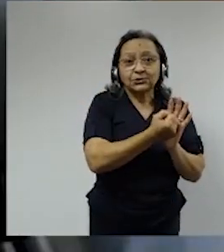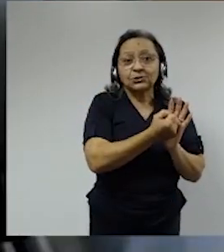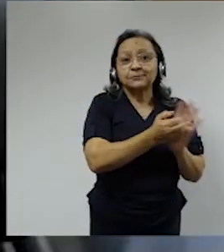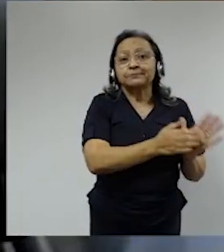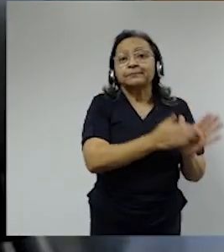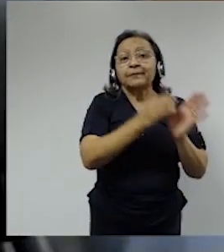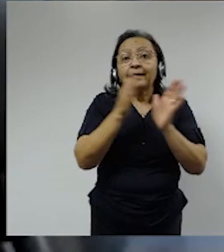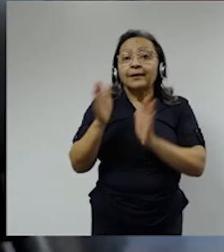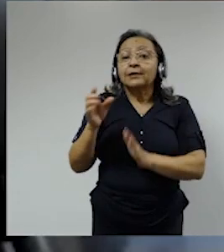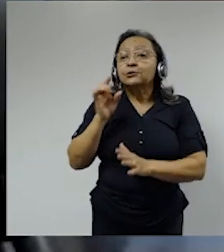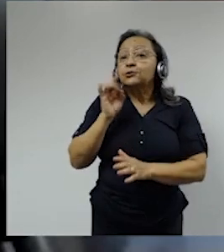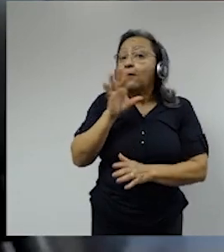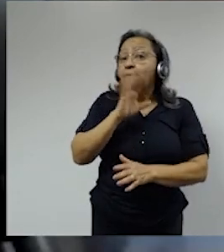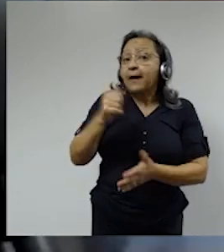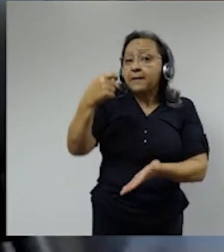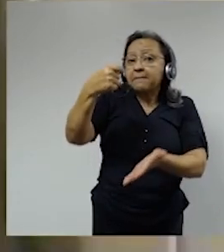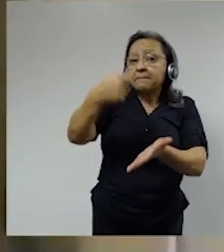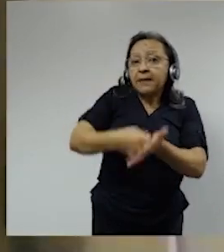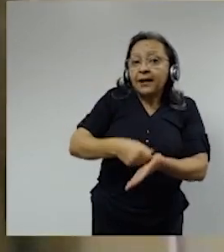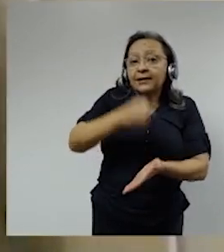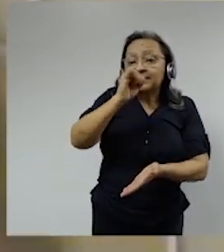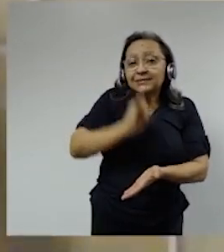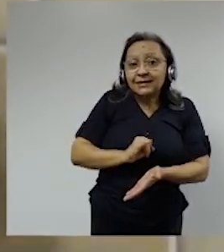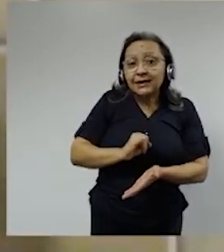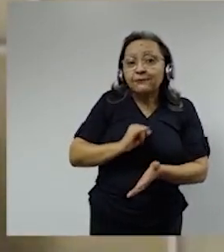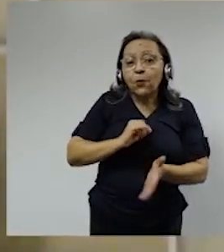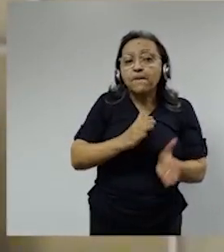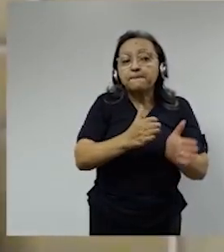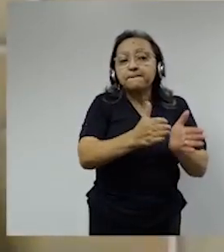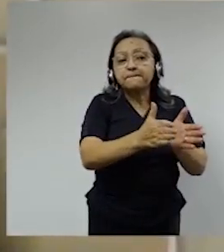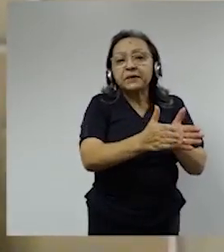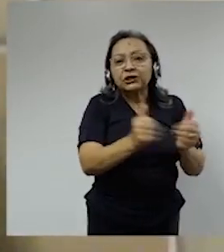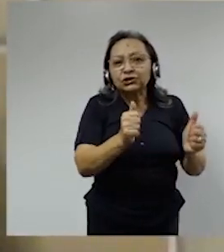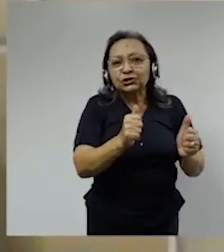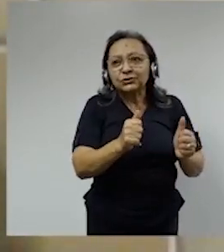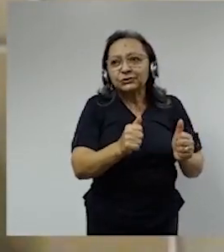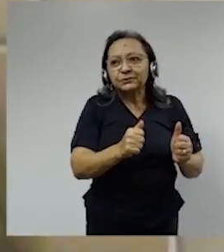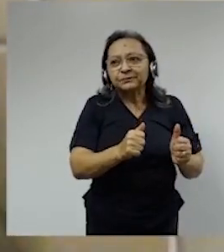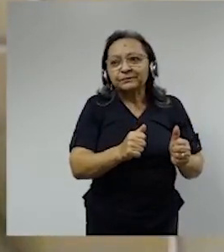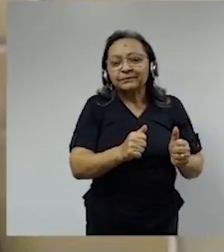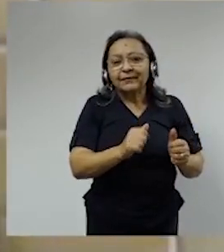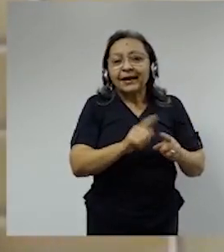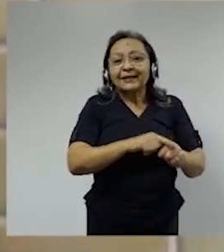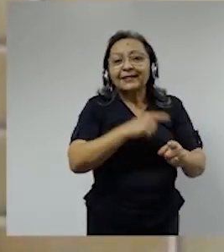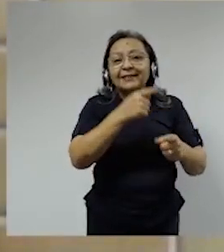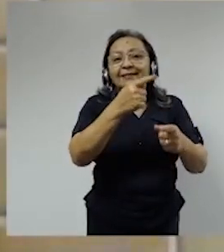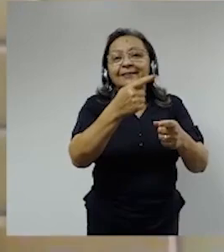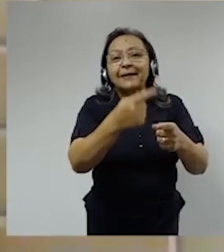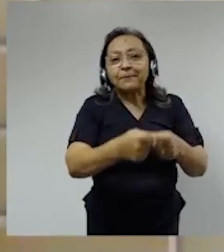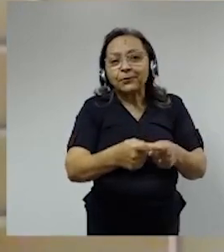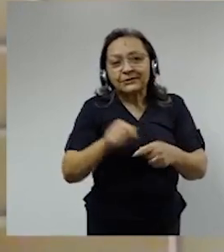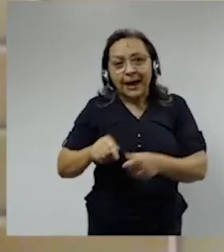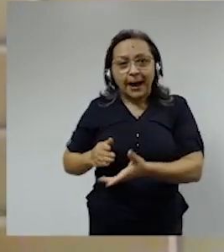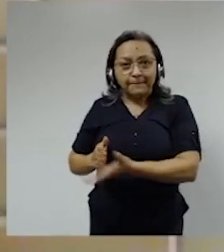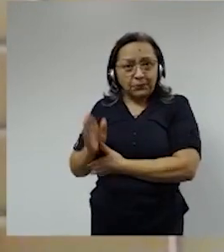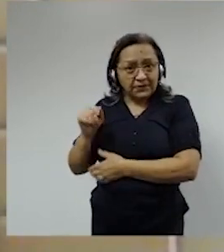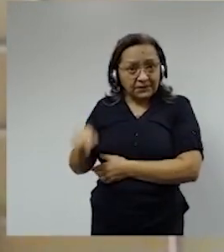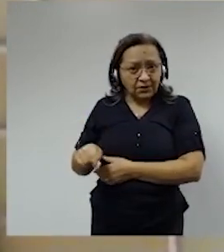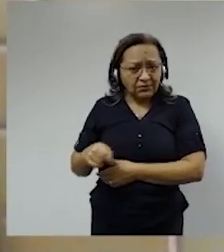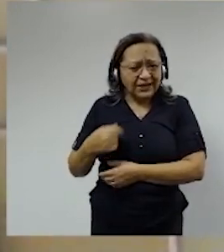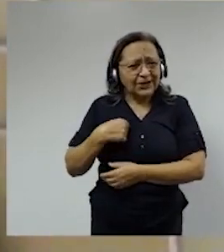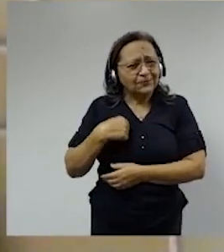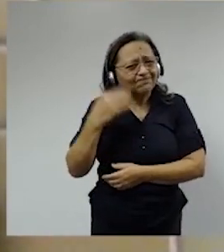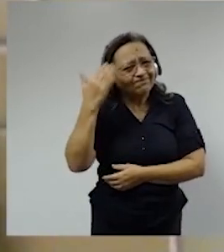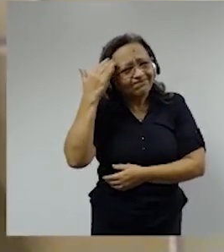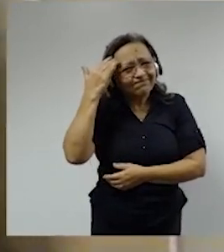será paga, se for um pedido de patente, só será pago após a concessão. Para mim, não ficou muito